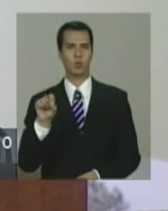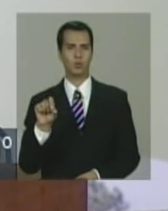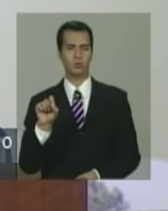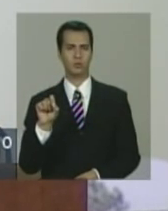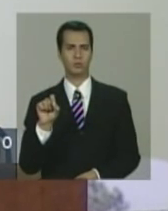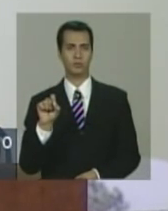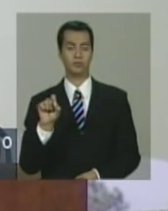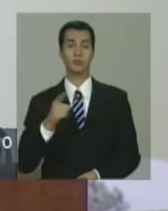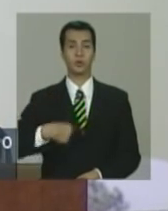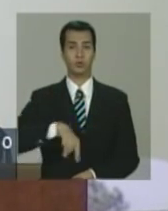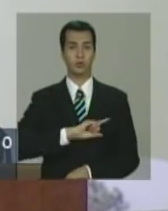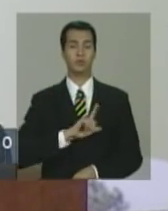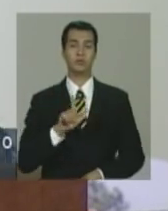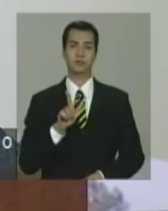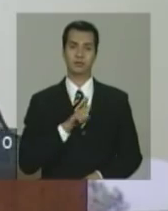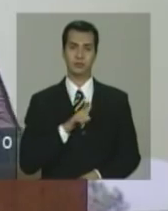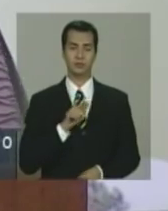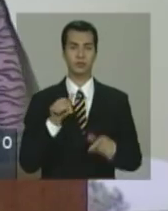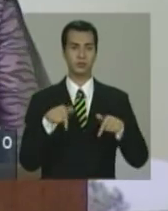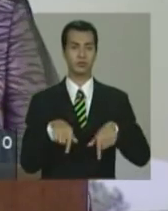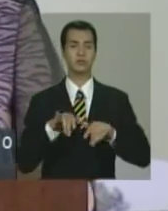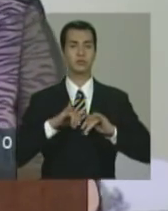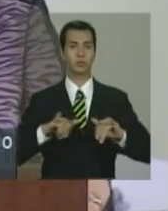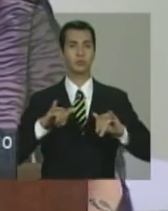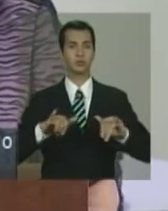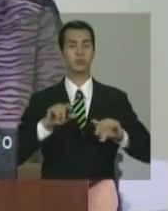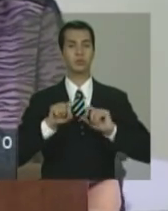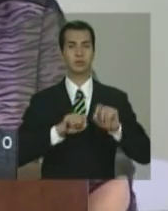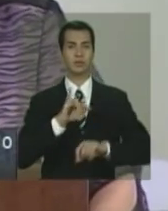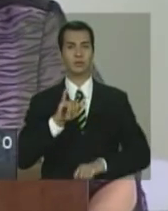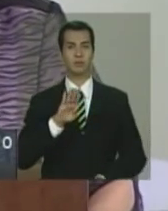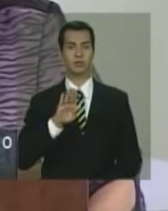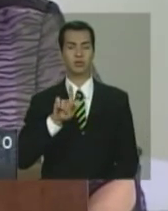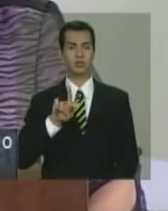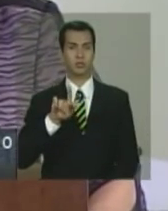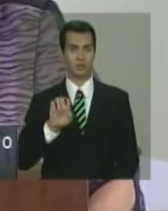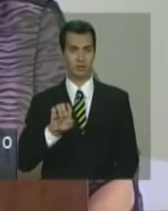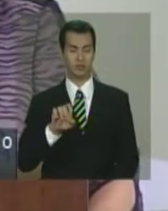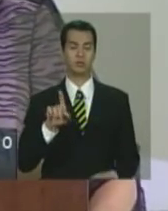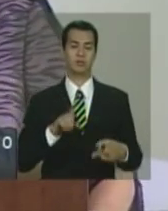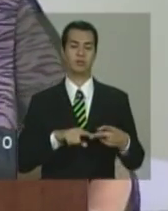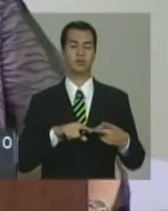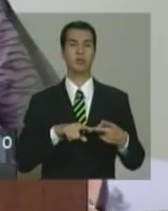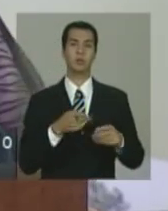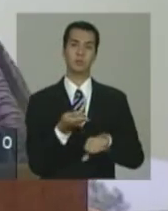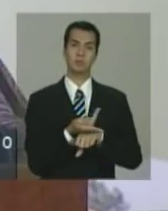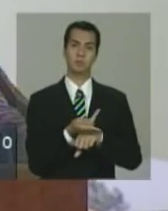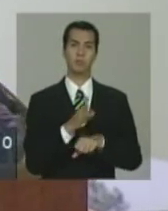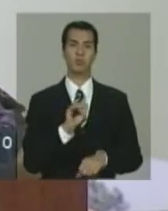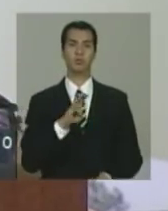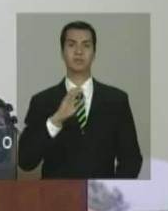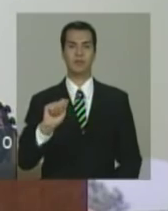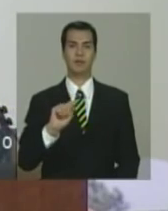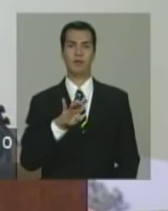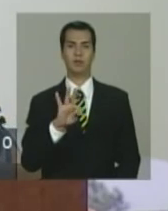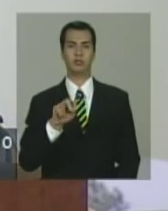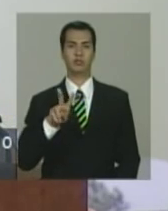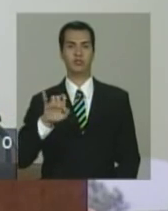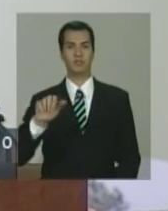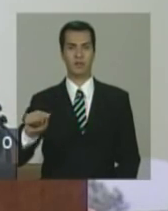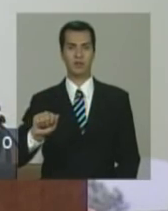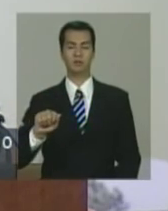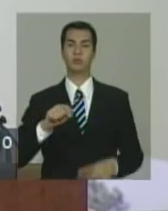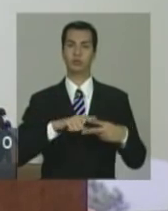Nós temos, pelas informações do IBGE e pela nossa busca ativa, percebido que